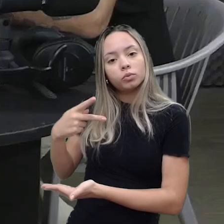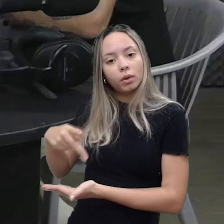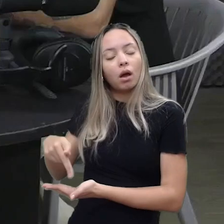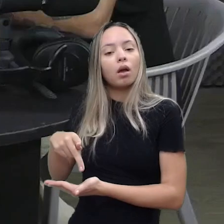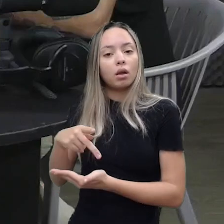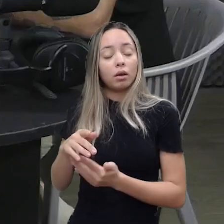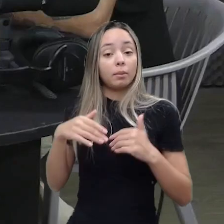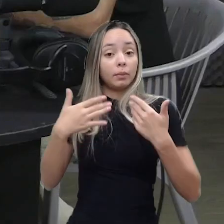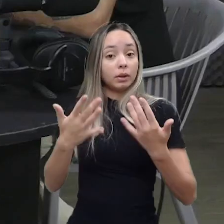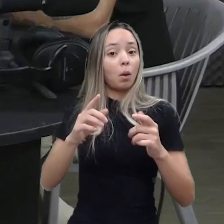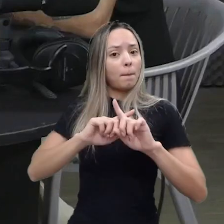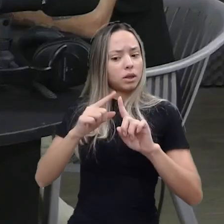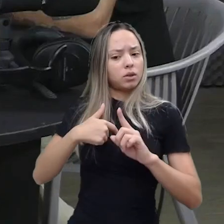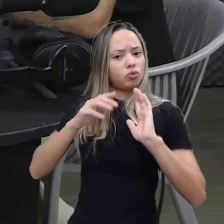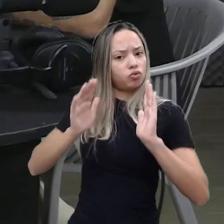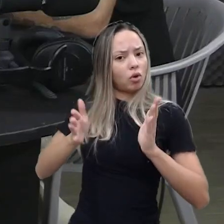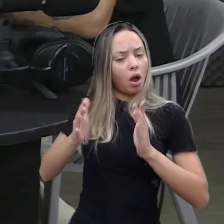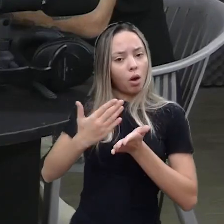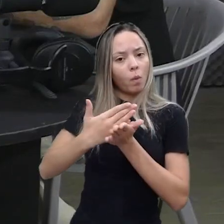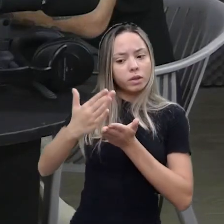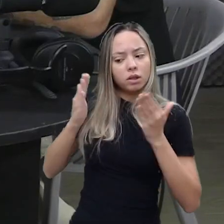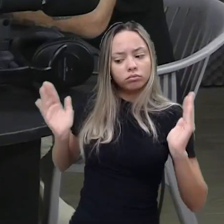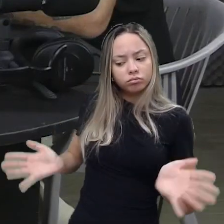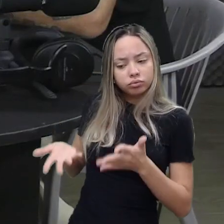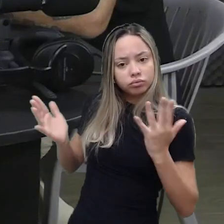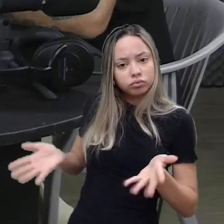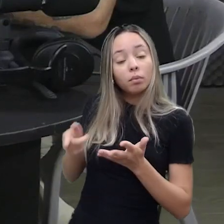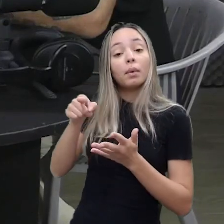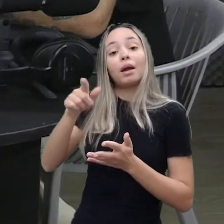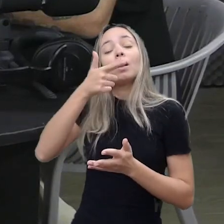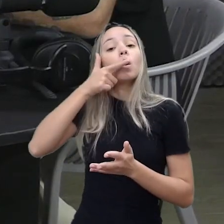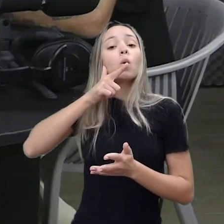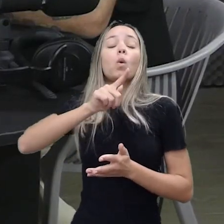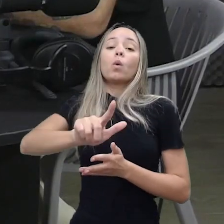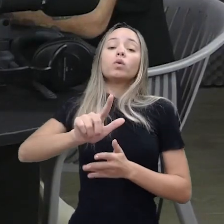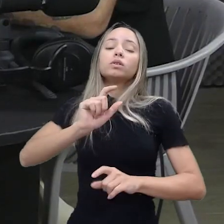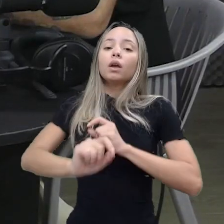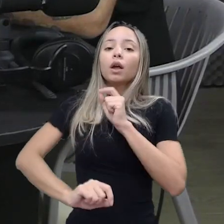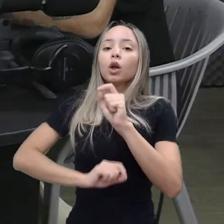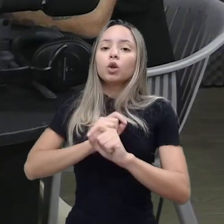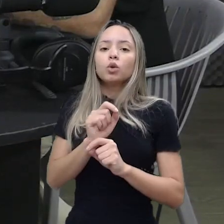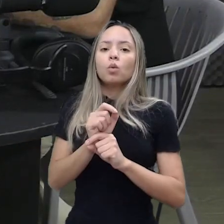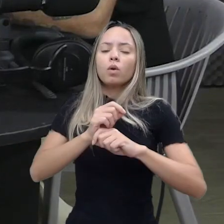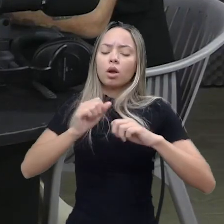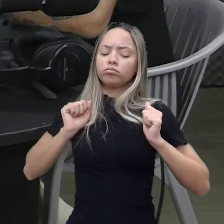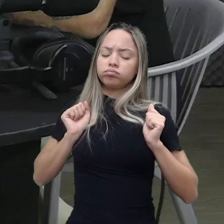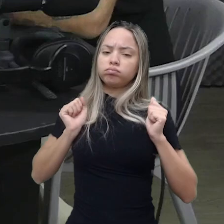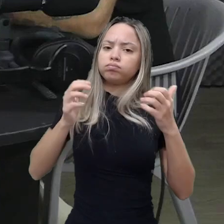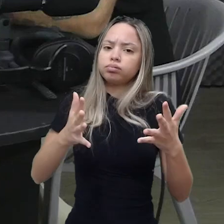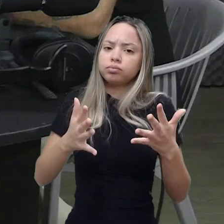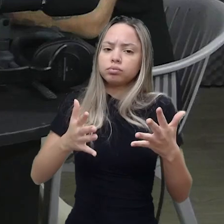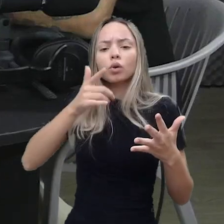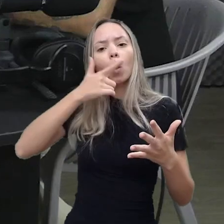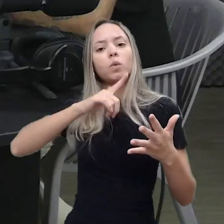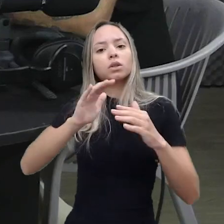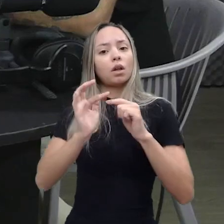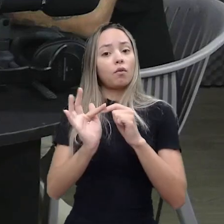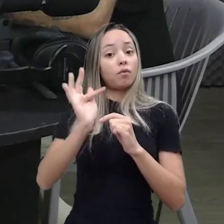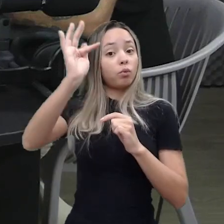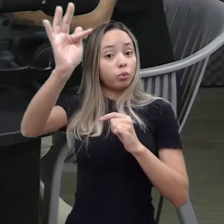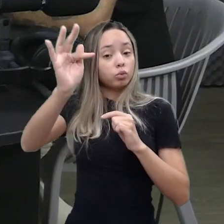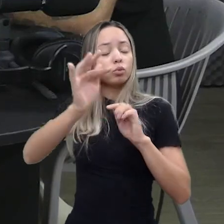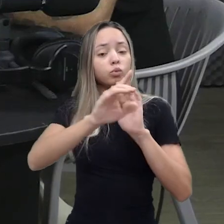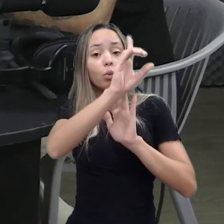venho trabalhando ela, né, para que ela seja uma autodefensora, para que ela possa estar defendendo os seus direitos e possa